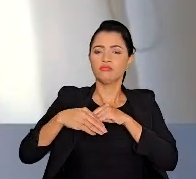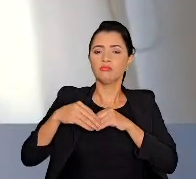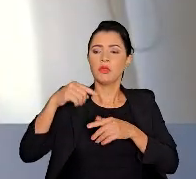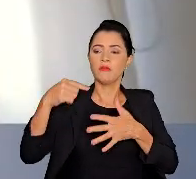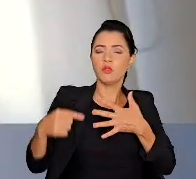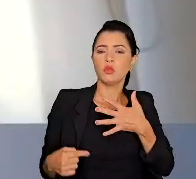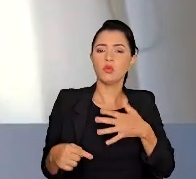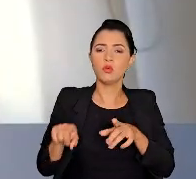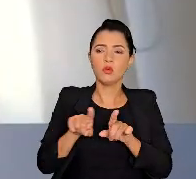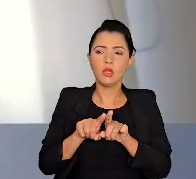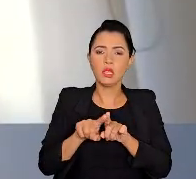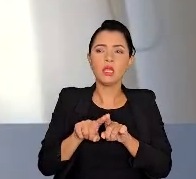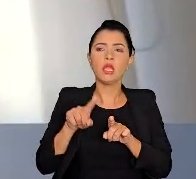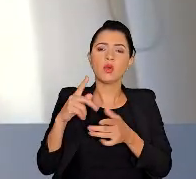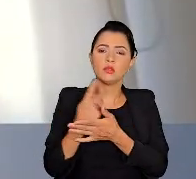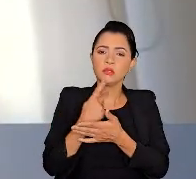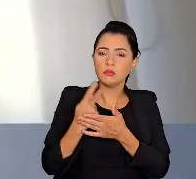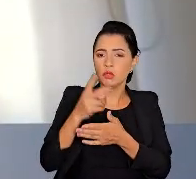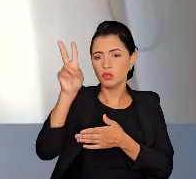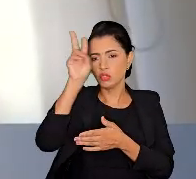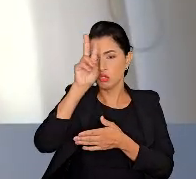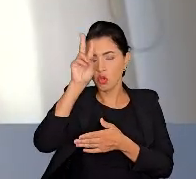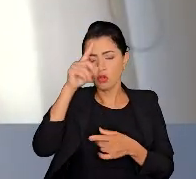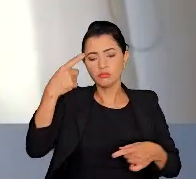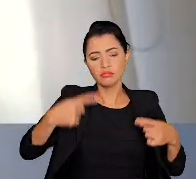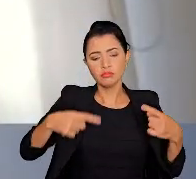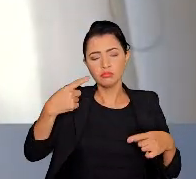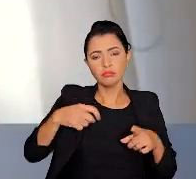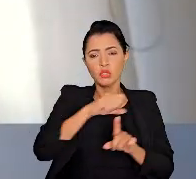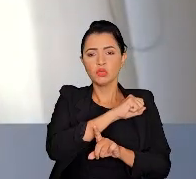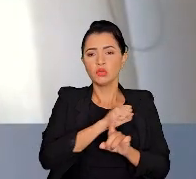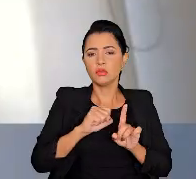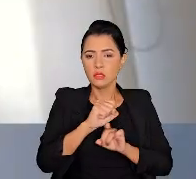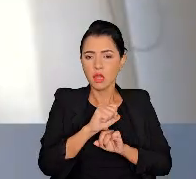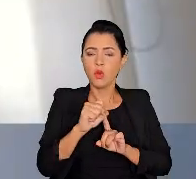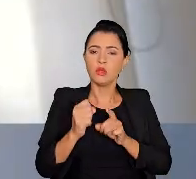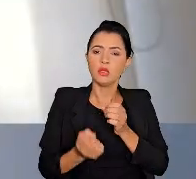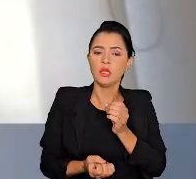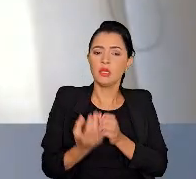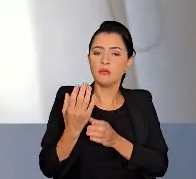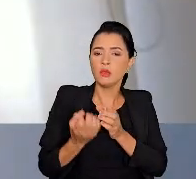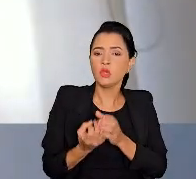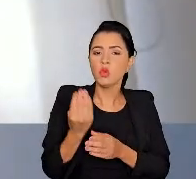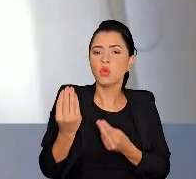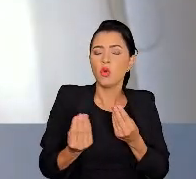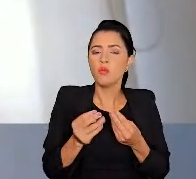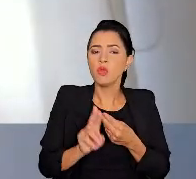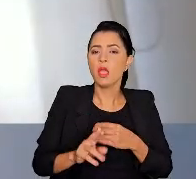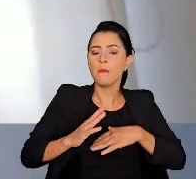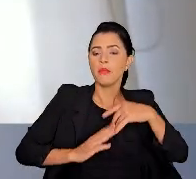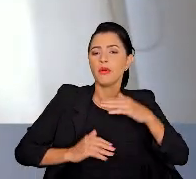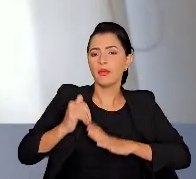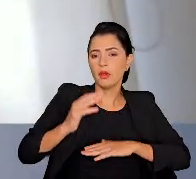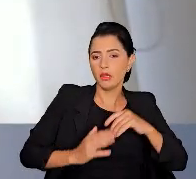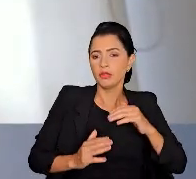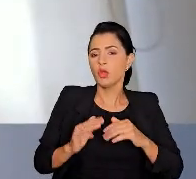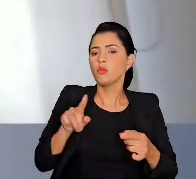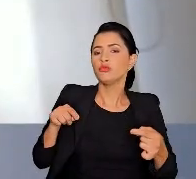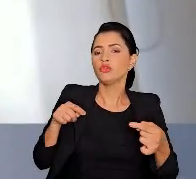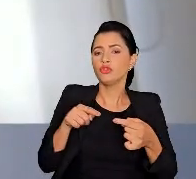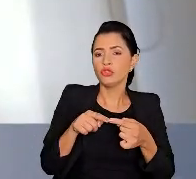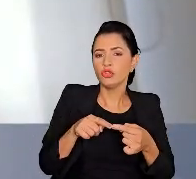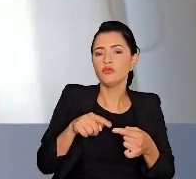circunstâncias históricas, políticas e sociais que regeram a sua formação e aplicação, a fim de obter-se o